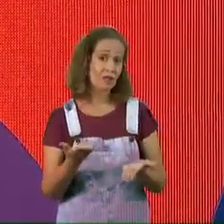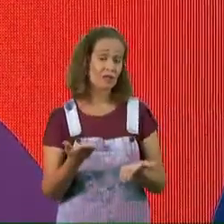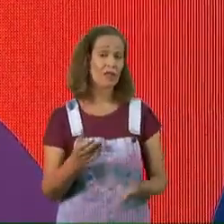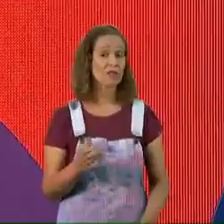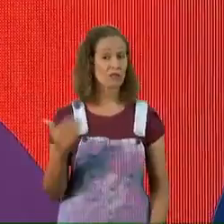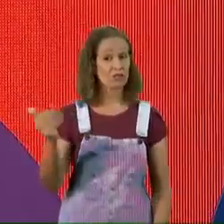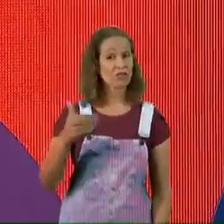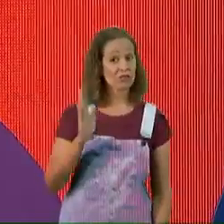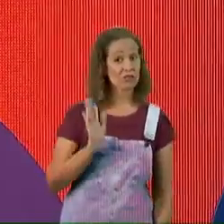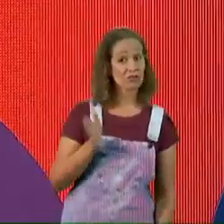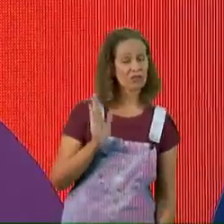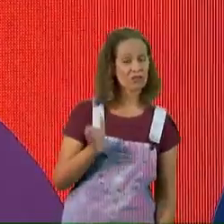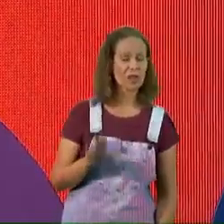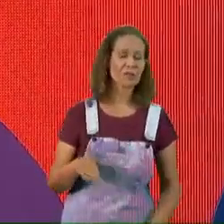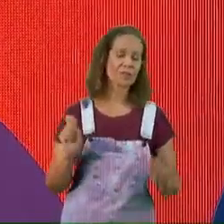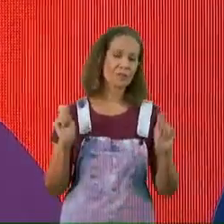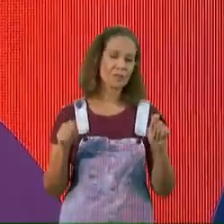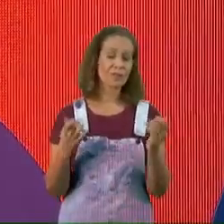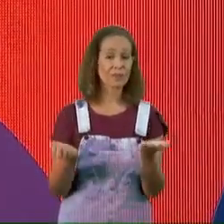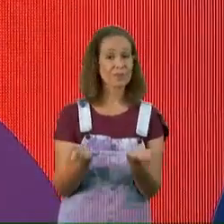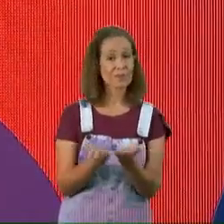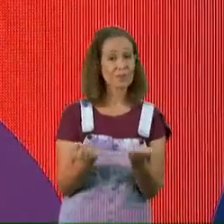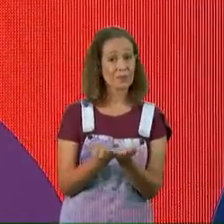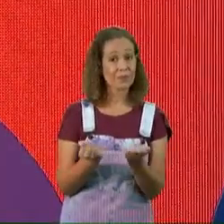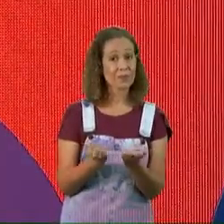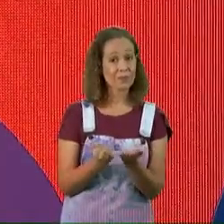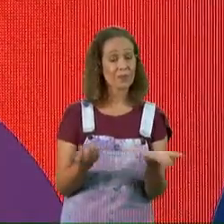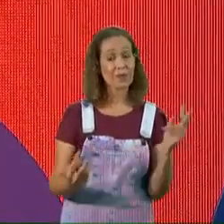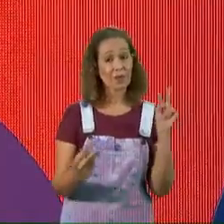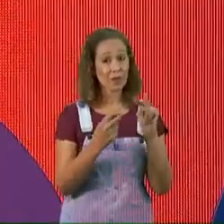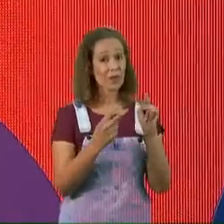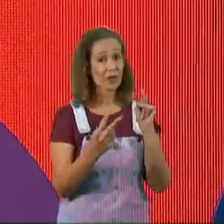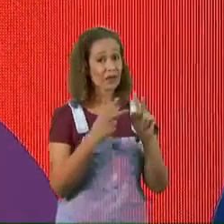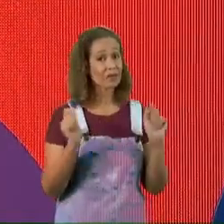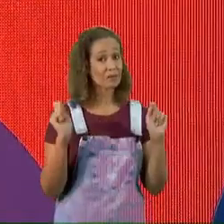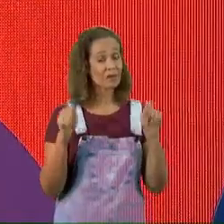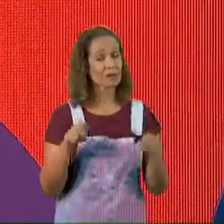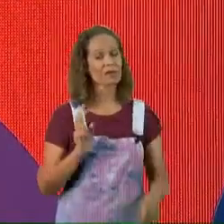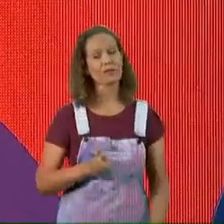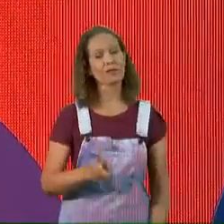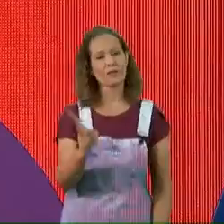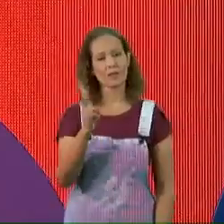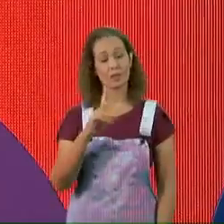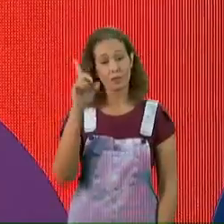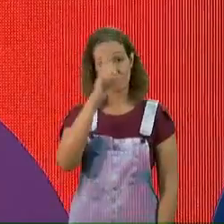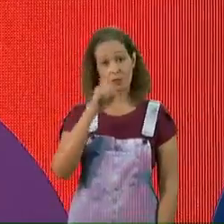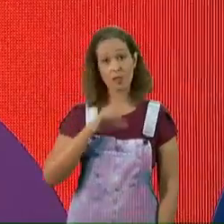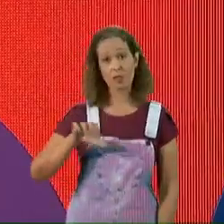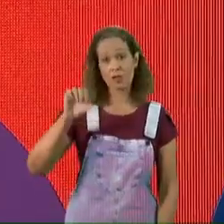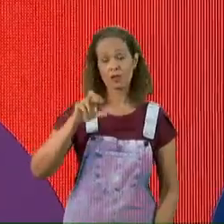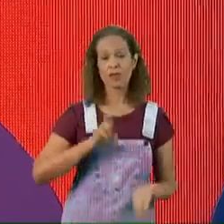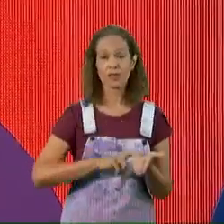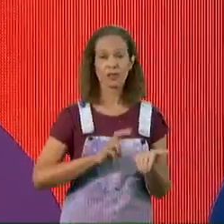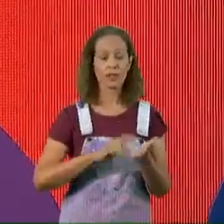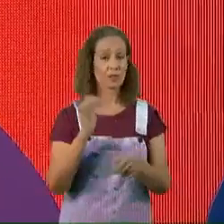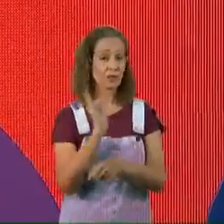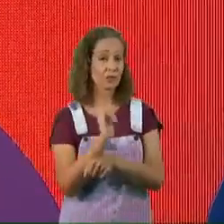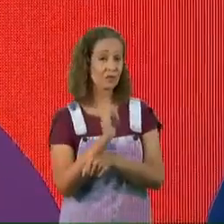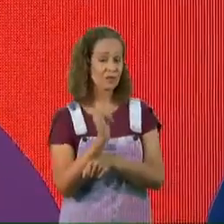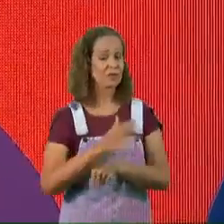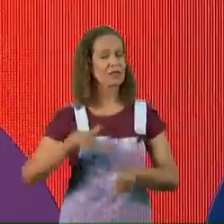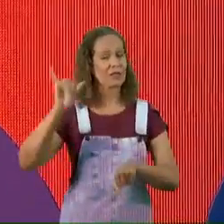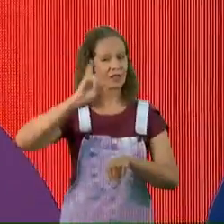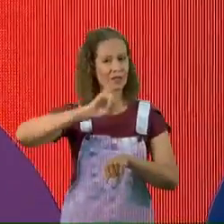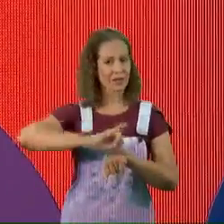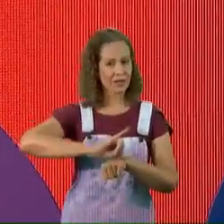vindo, pode acompanhar também a Escola Bíblica que acontece online. Todo domingo, às 9 horas, pelo canal do YouTube